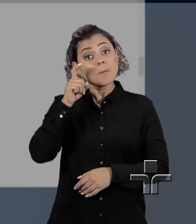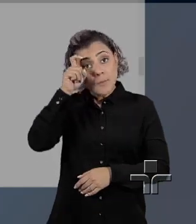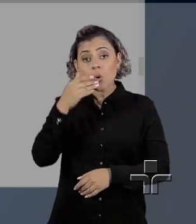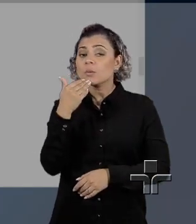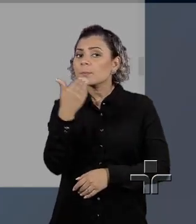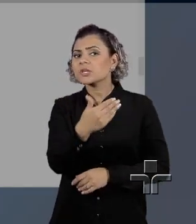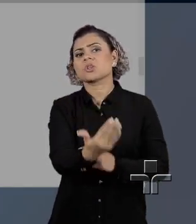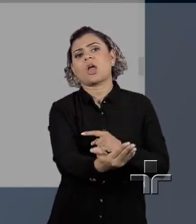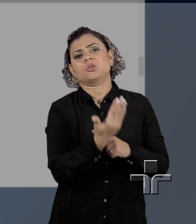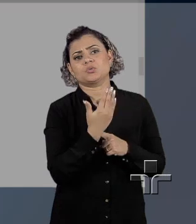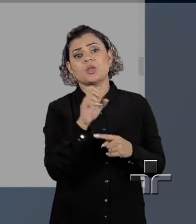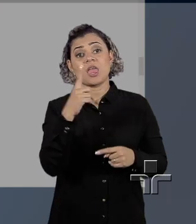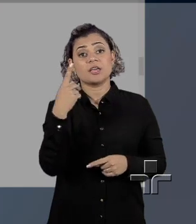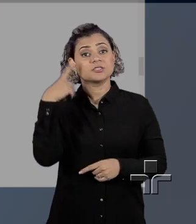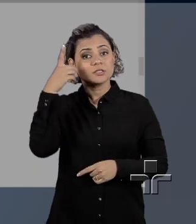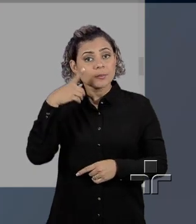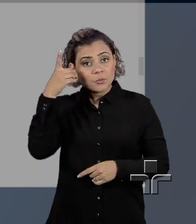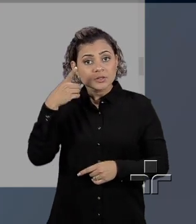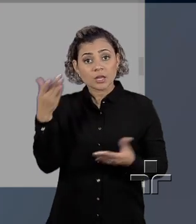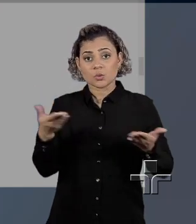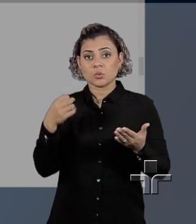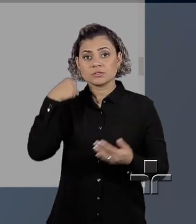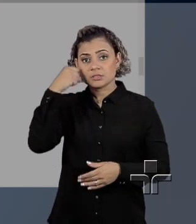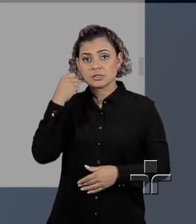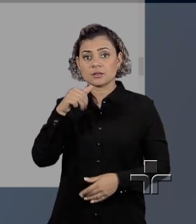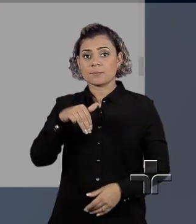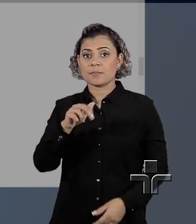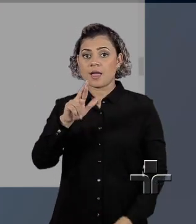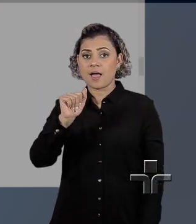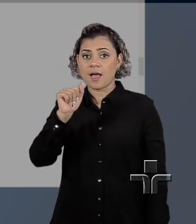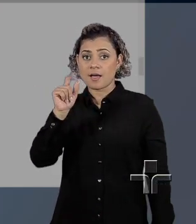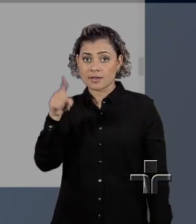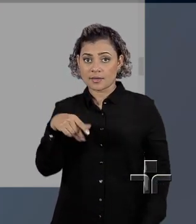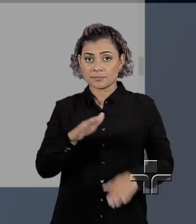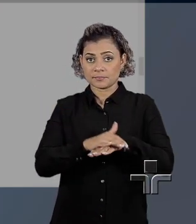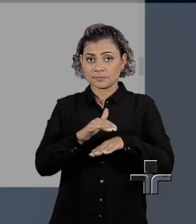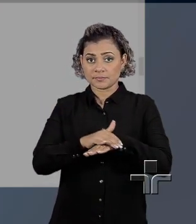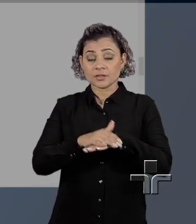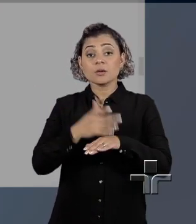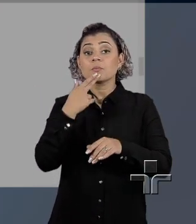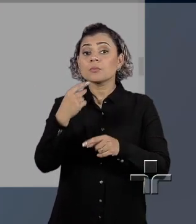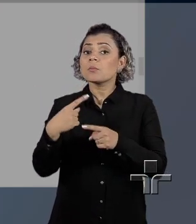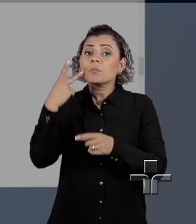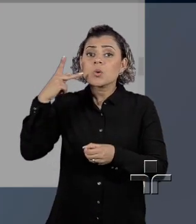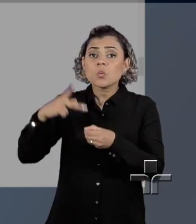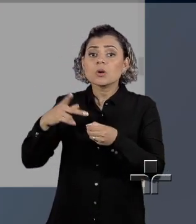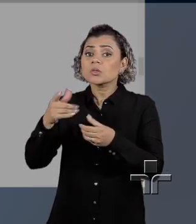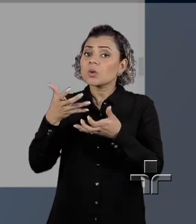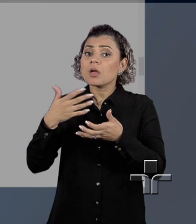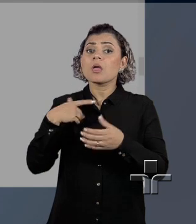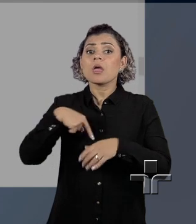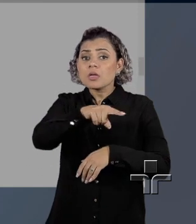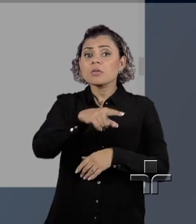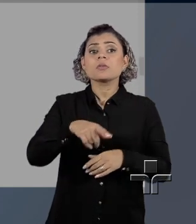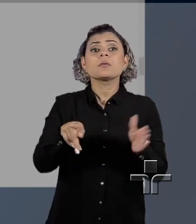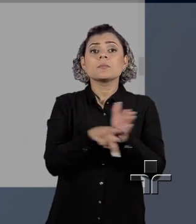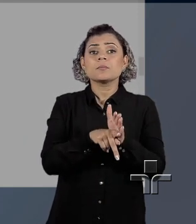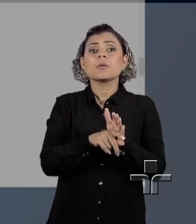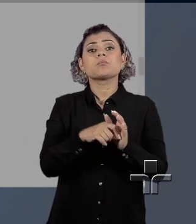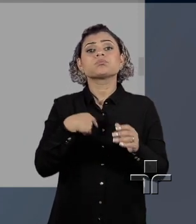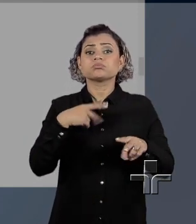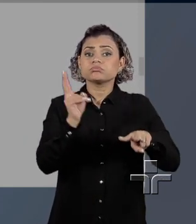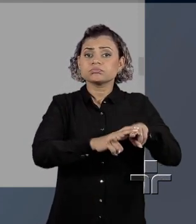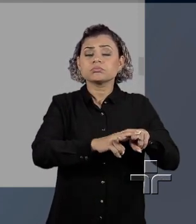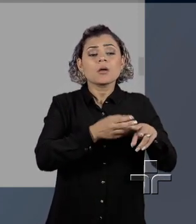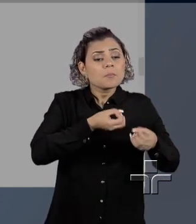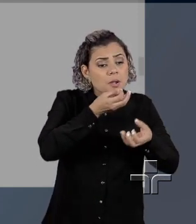de ajuda da ex-deputada e hoje senadora Mara Gabrilli para que algum procurador fosse ouvir o publicitário Marcos Valério na prisão, porque